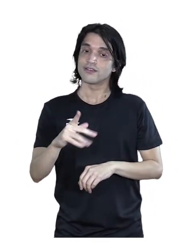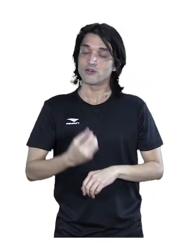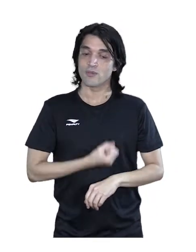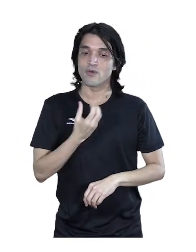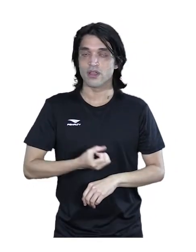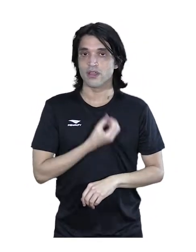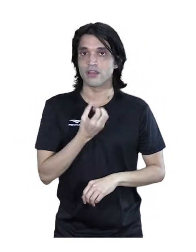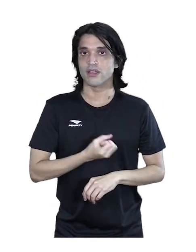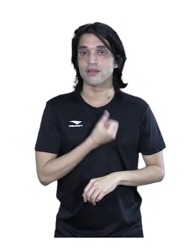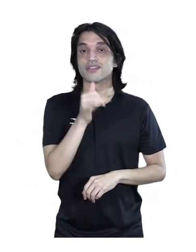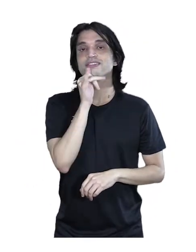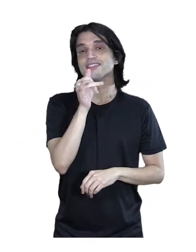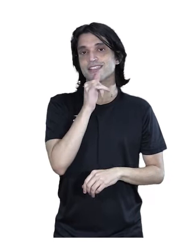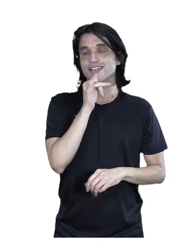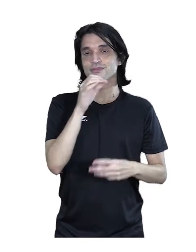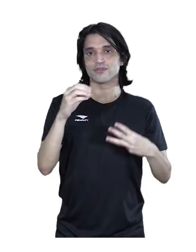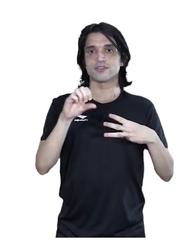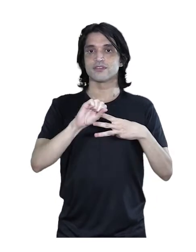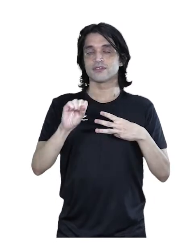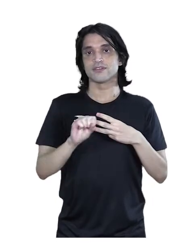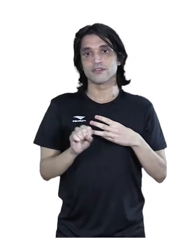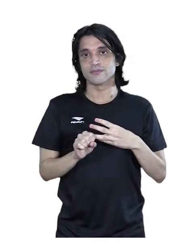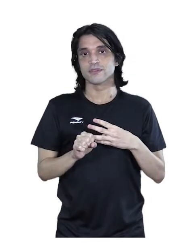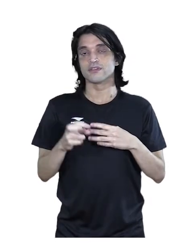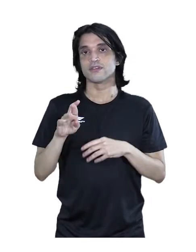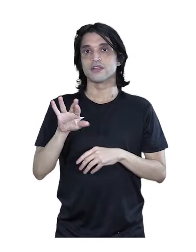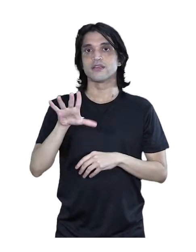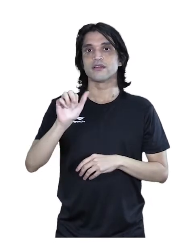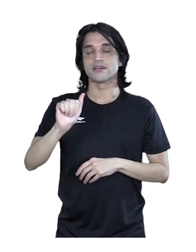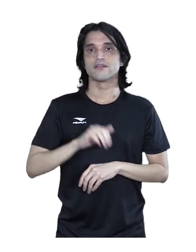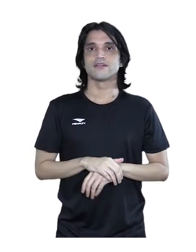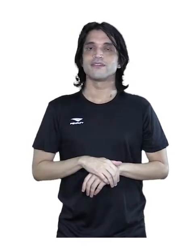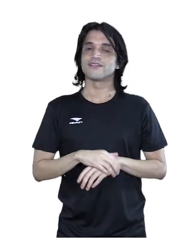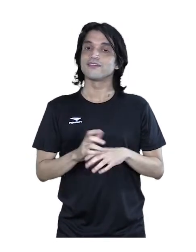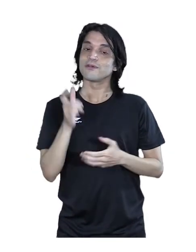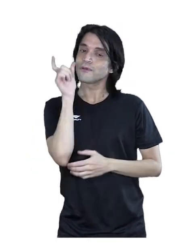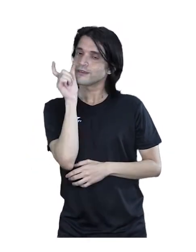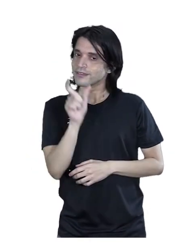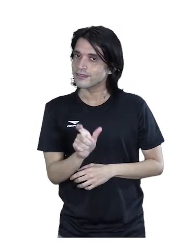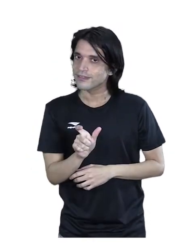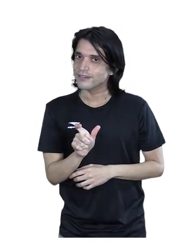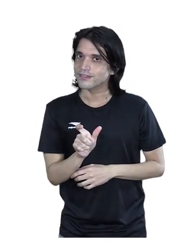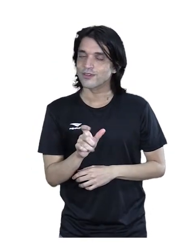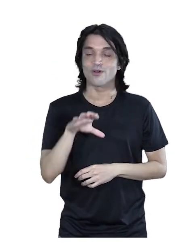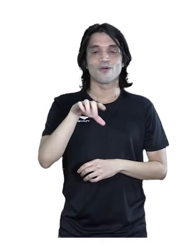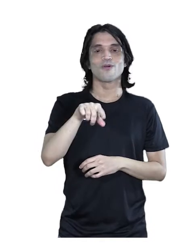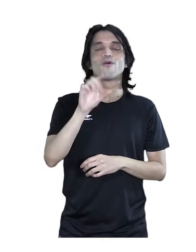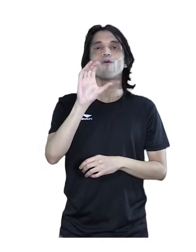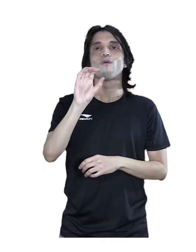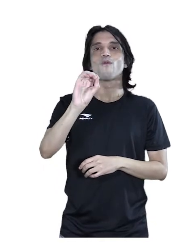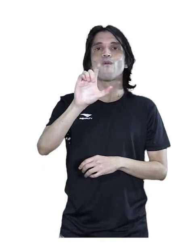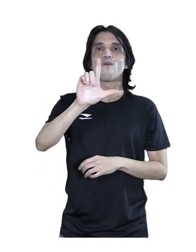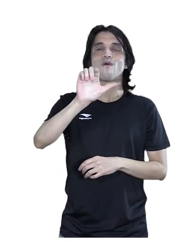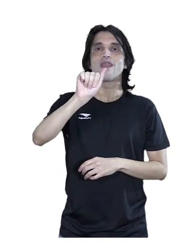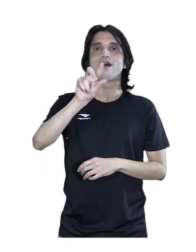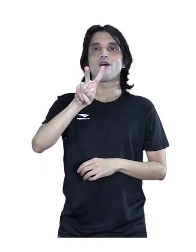no exemplo das rimas ricas, ok? E uma curiosidade aqui. Olavo Bilac é